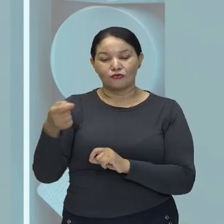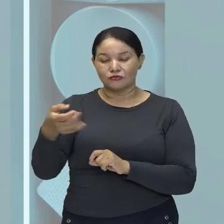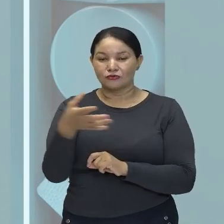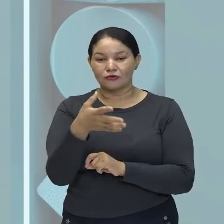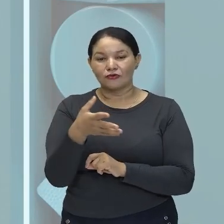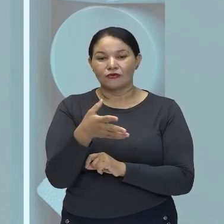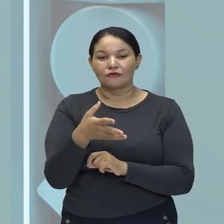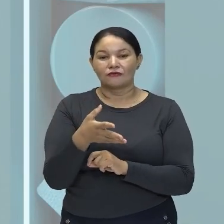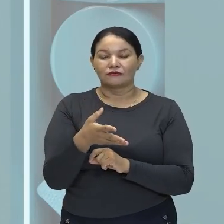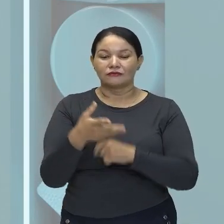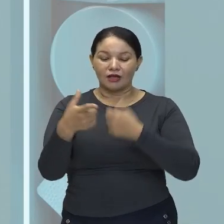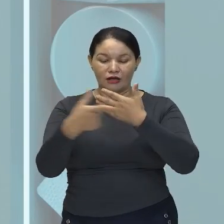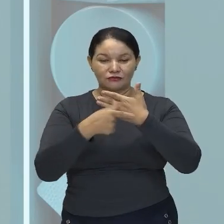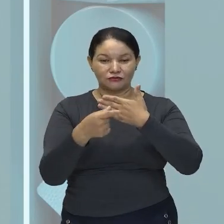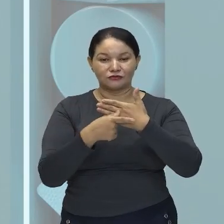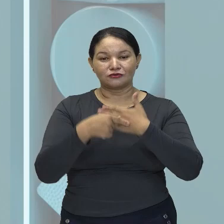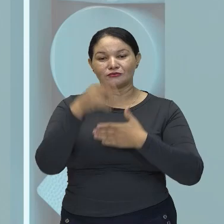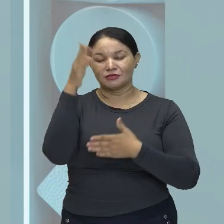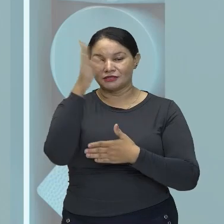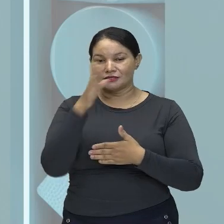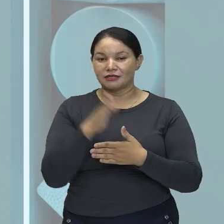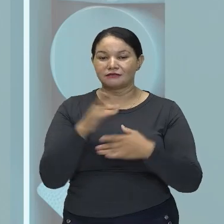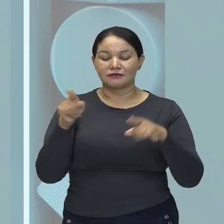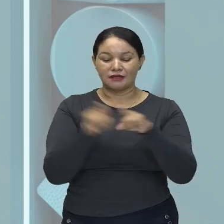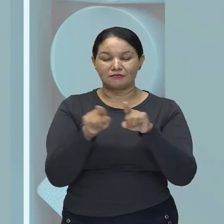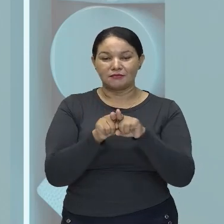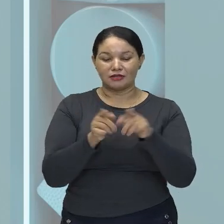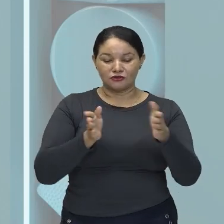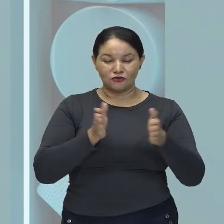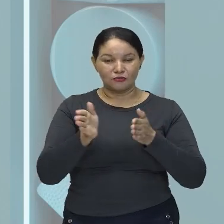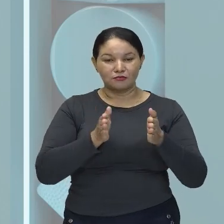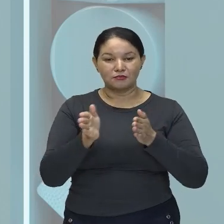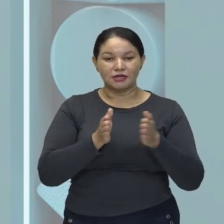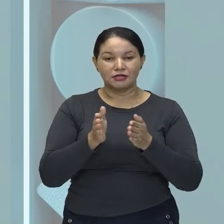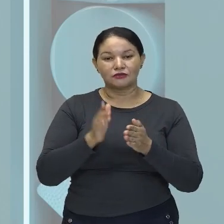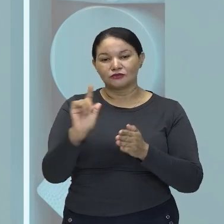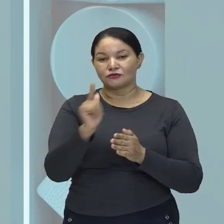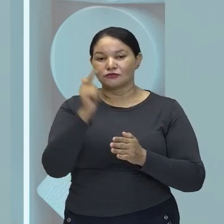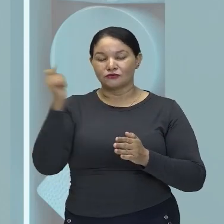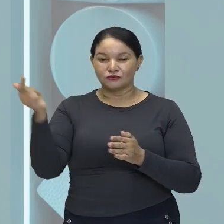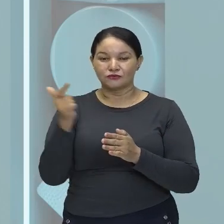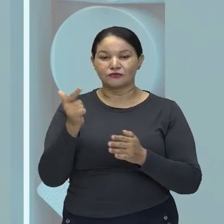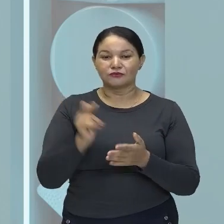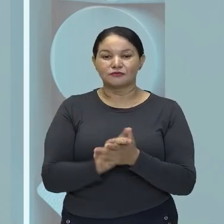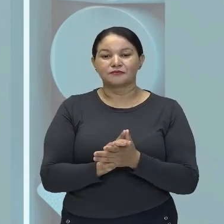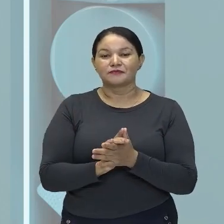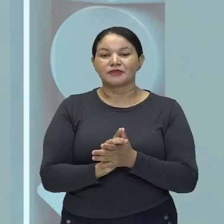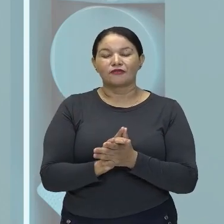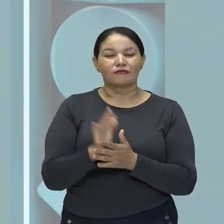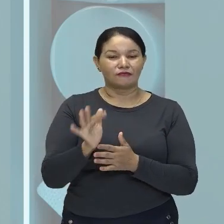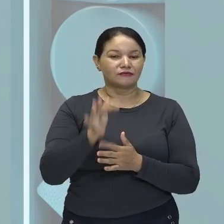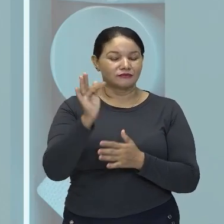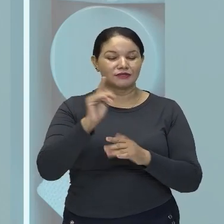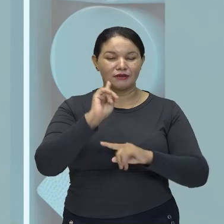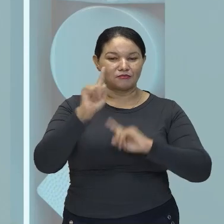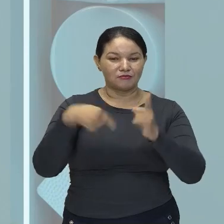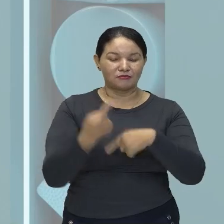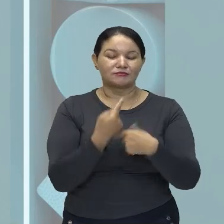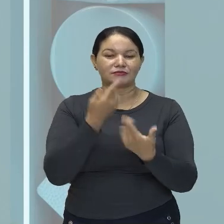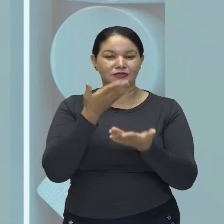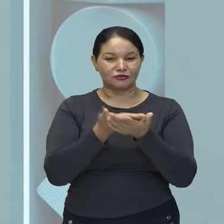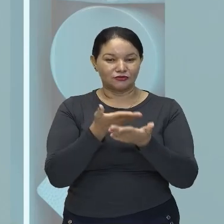autores brasileiros no movimento, no período que será conhecido como modernismo, que vamos estudar mais